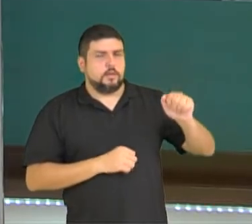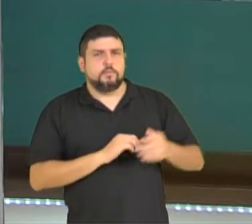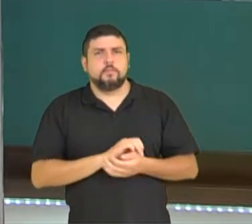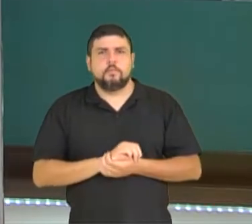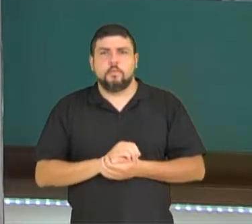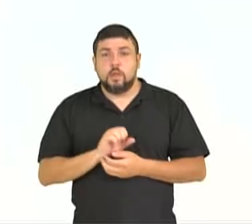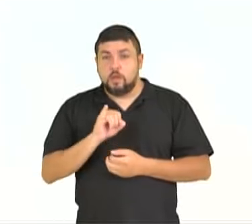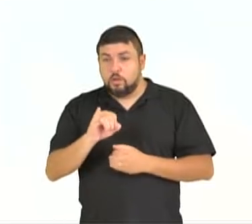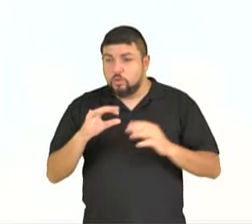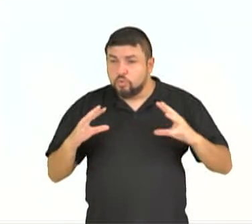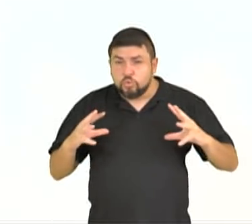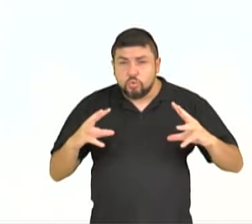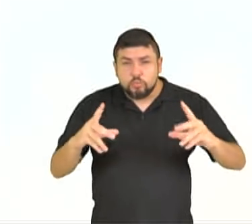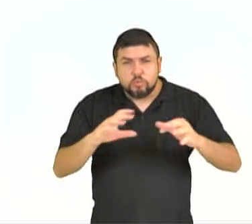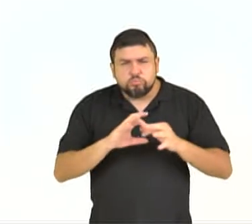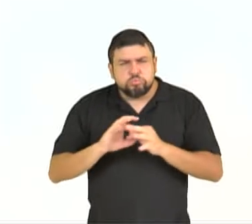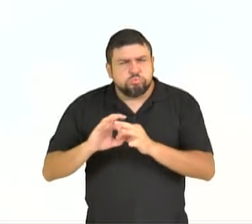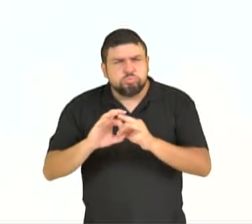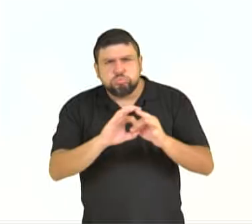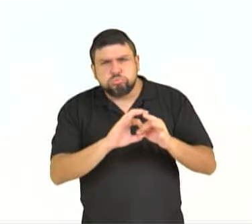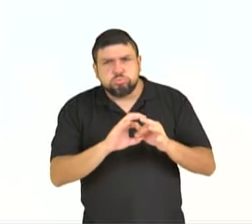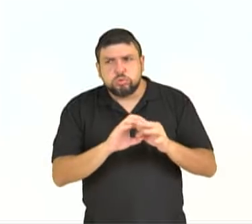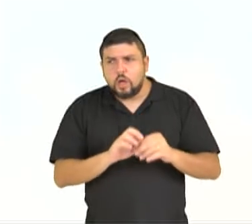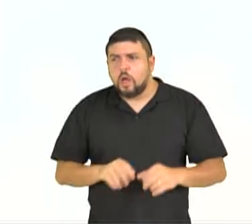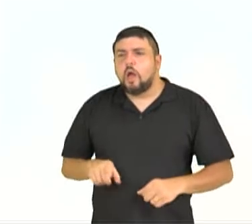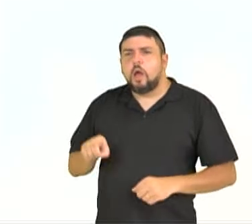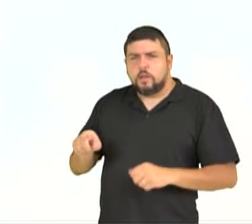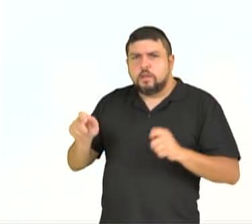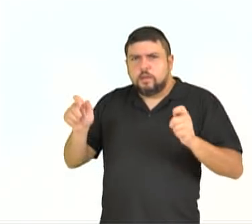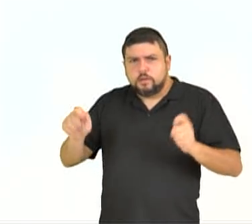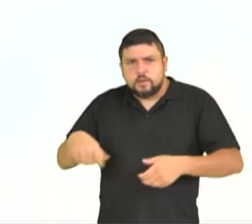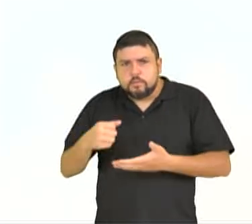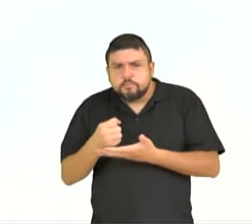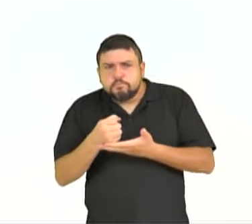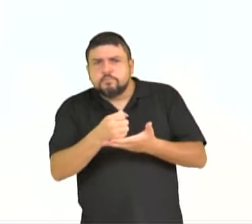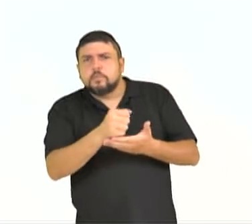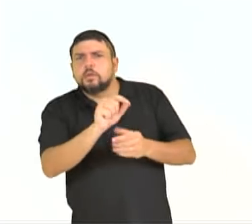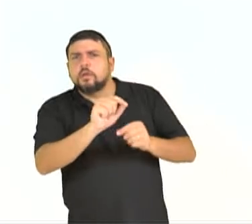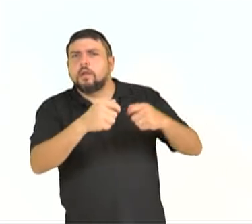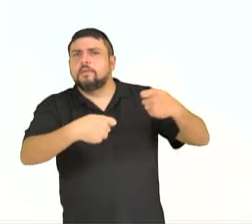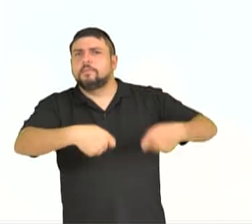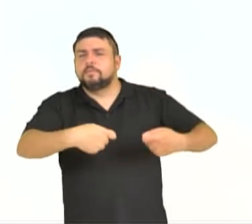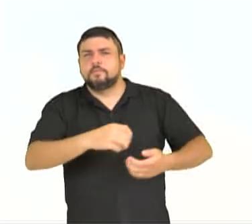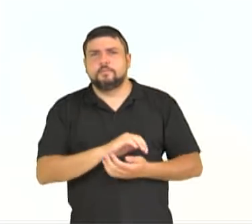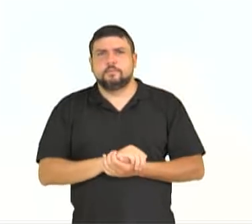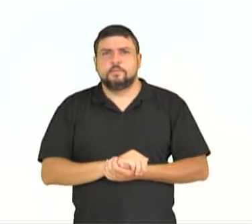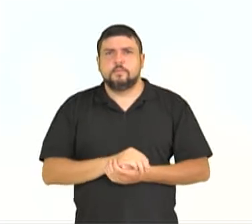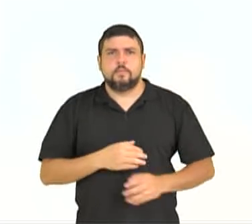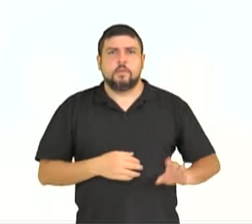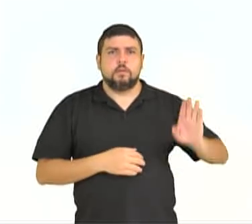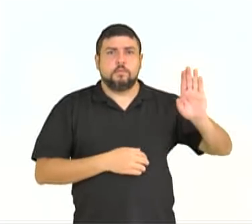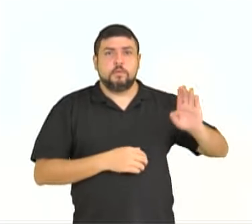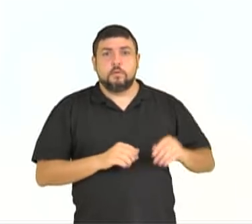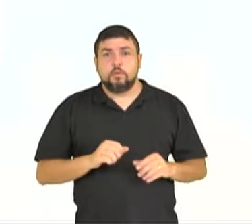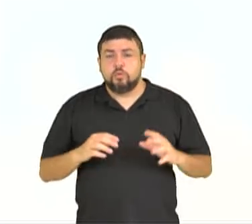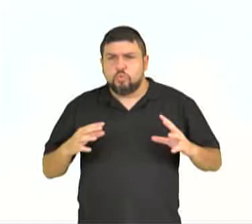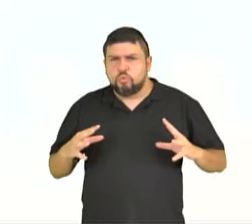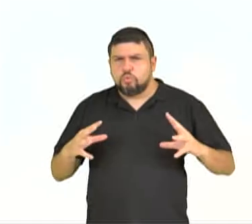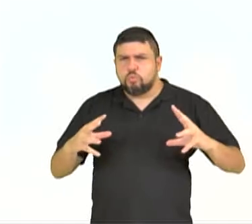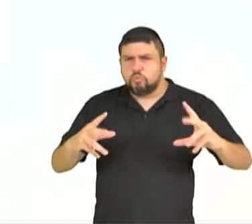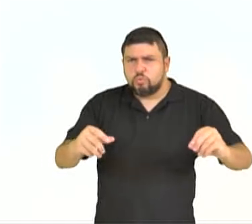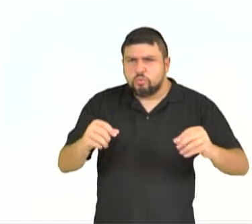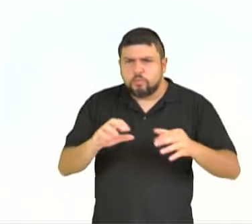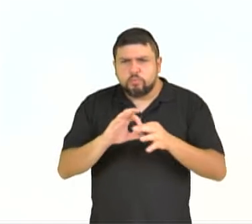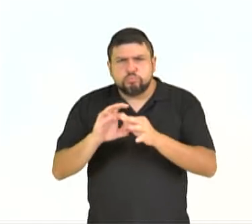todos ajudarem, o hemocentro fará uma grande diferença na vida de quem precisa. Letra B. Se todos ajudarem, vai